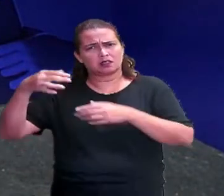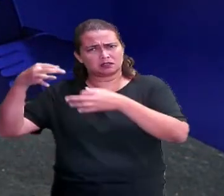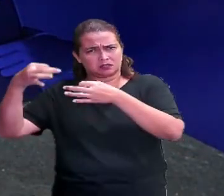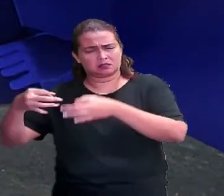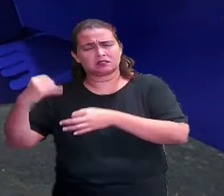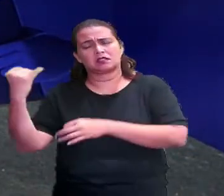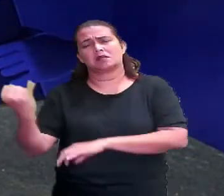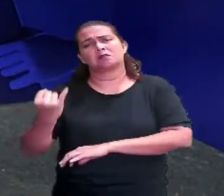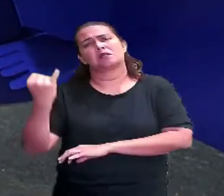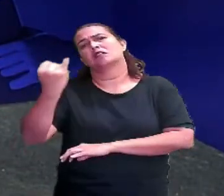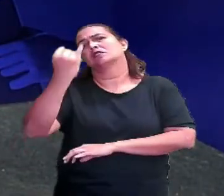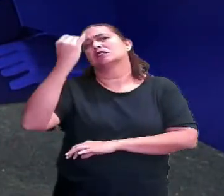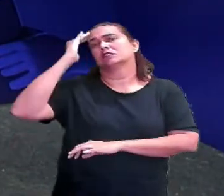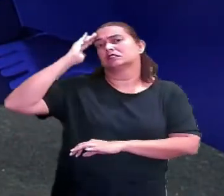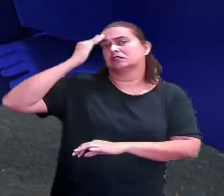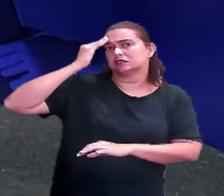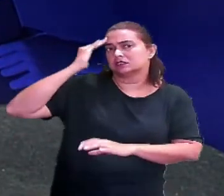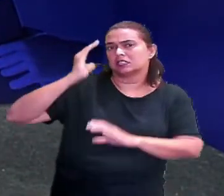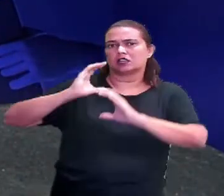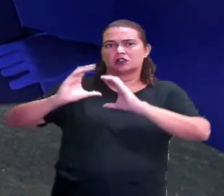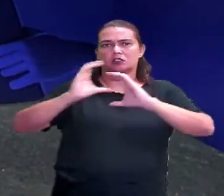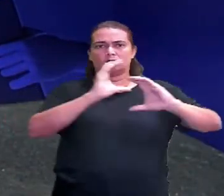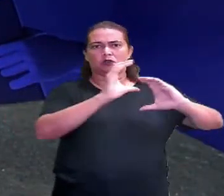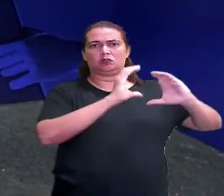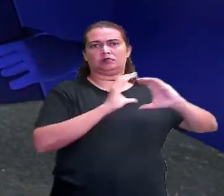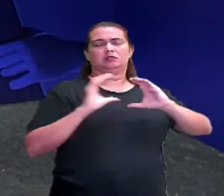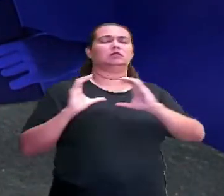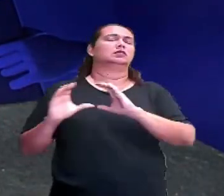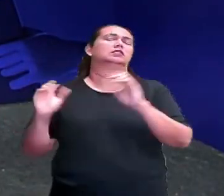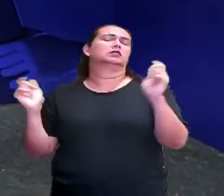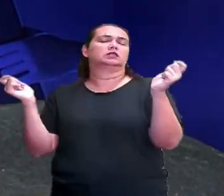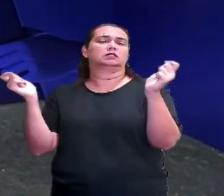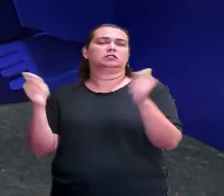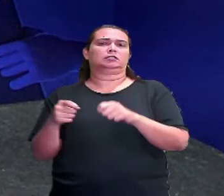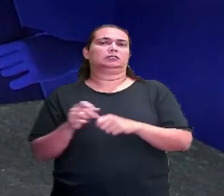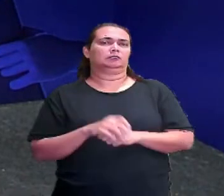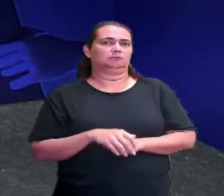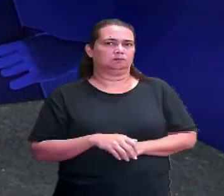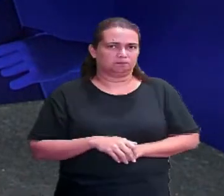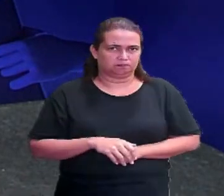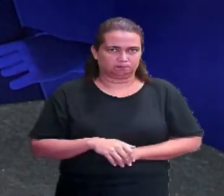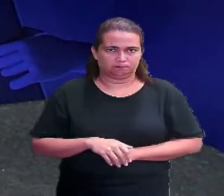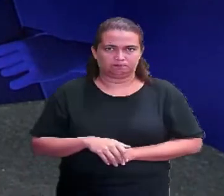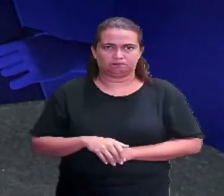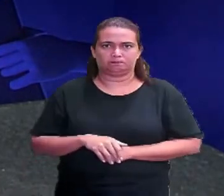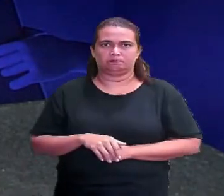igualmente importantes, né? Porque elas comunicam, né? E elas